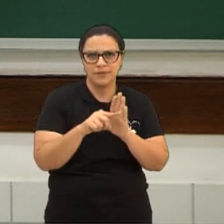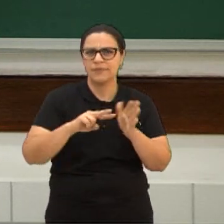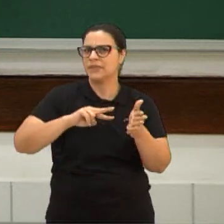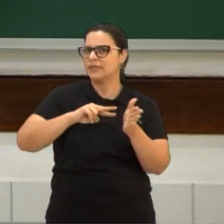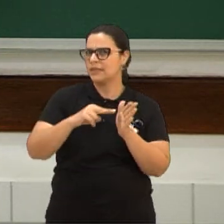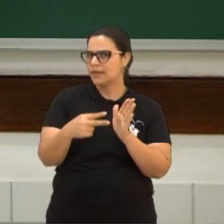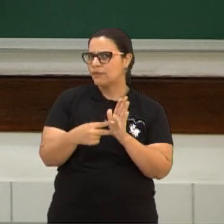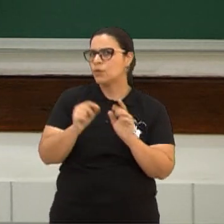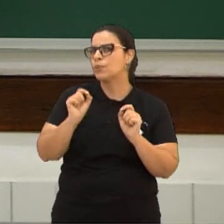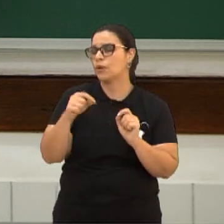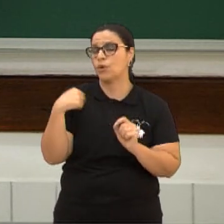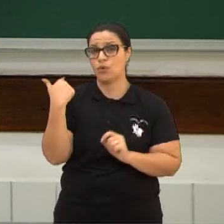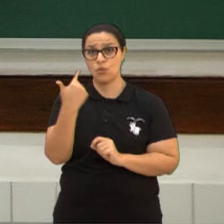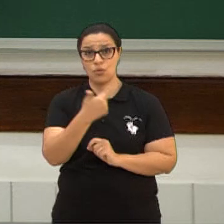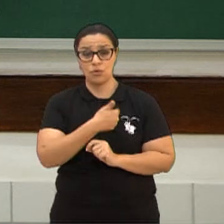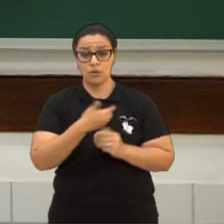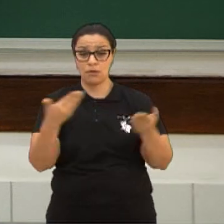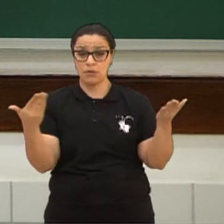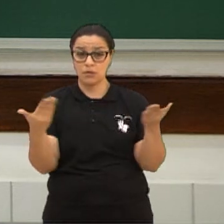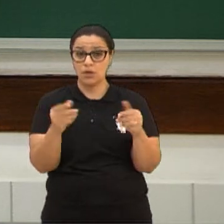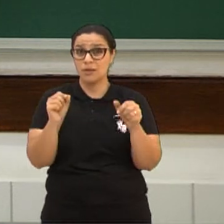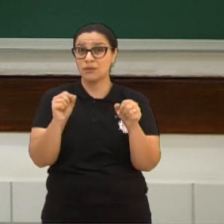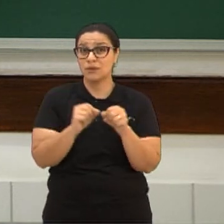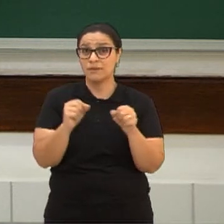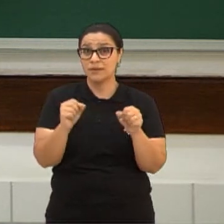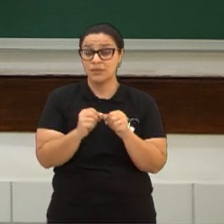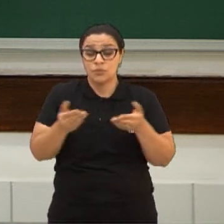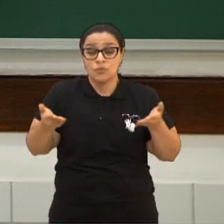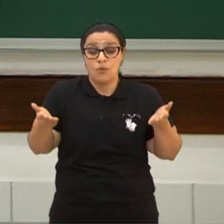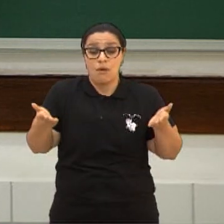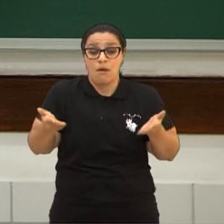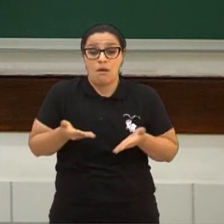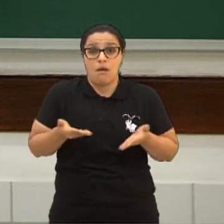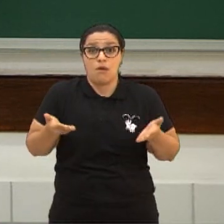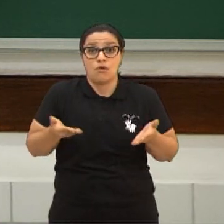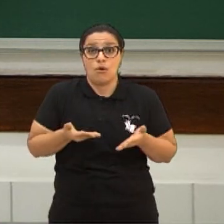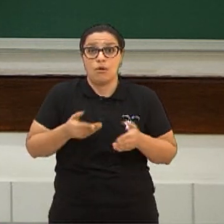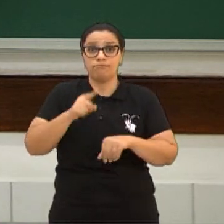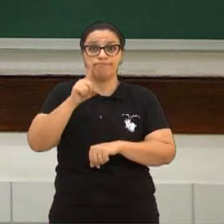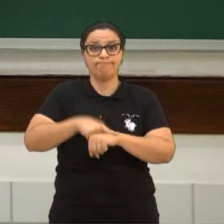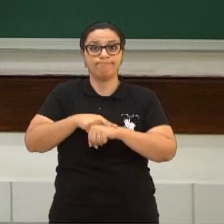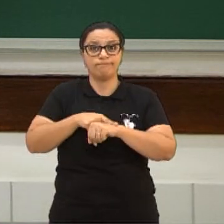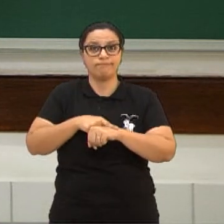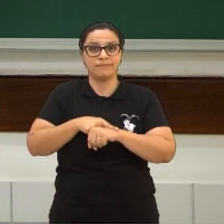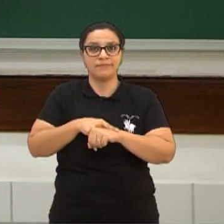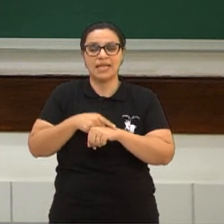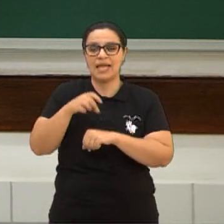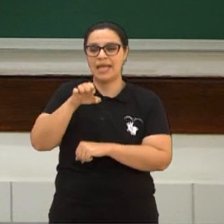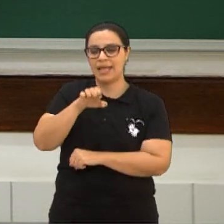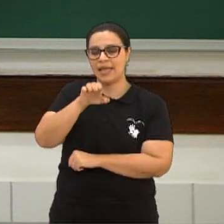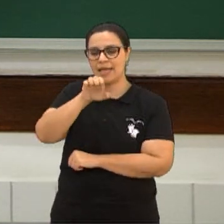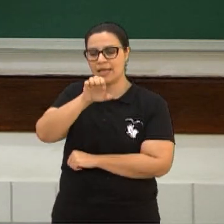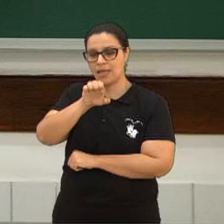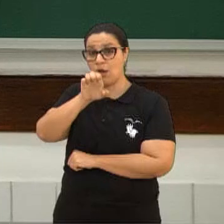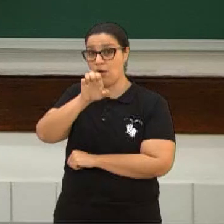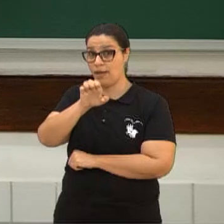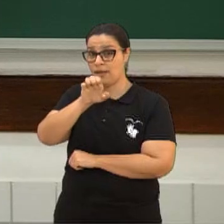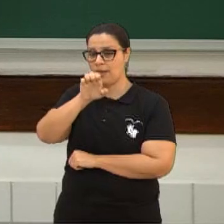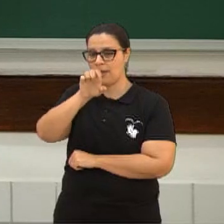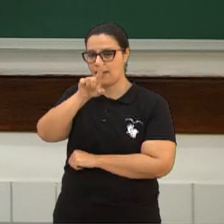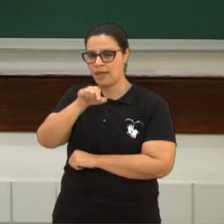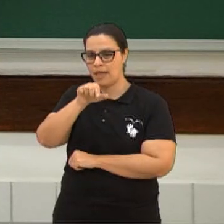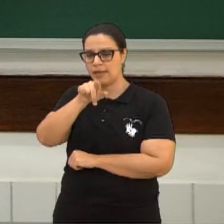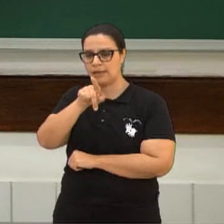quer dizer que eu estou fazendo a ação no exato momento que eu estou falando. Então,